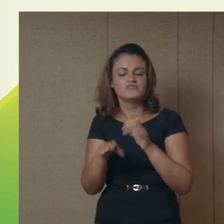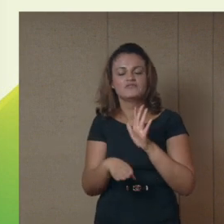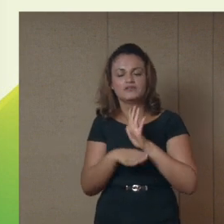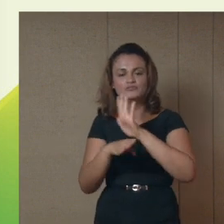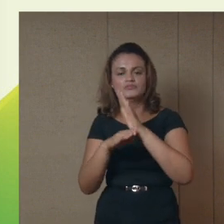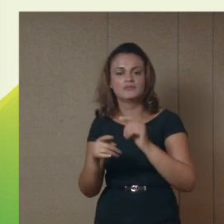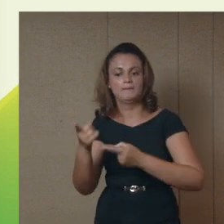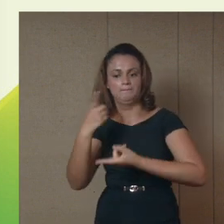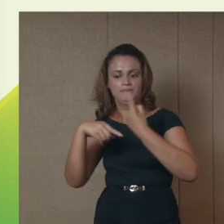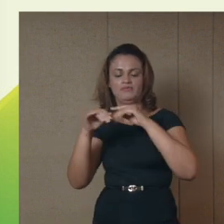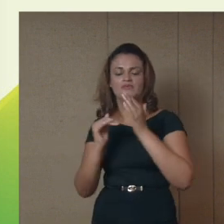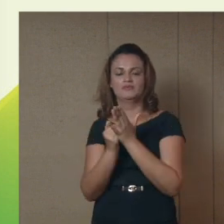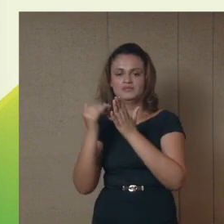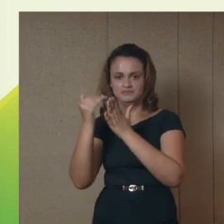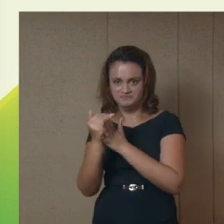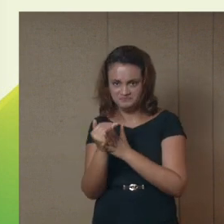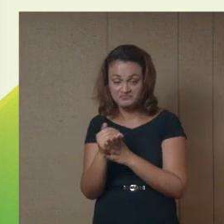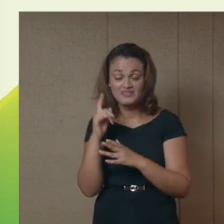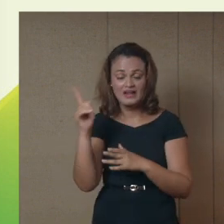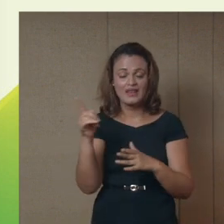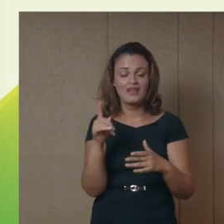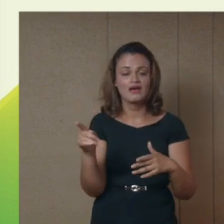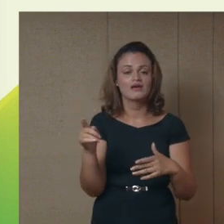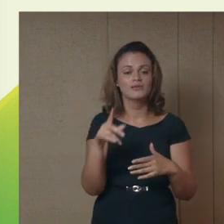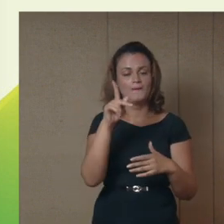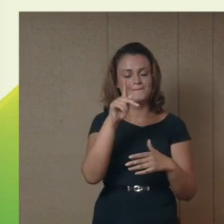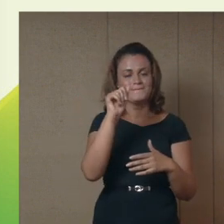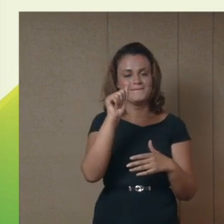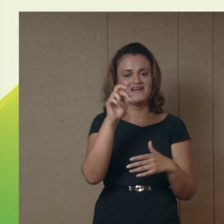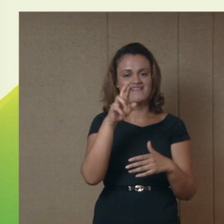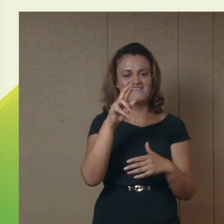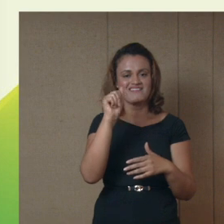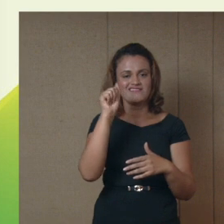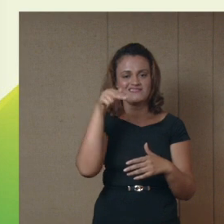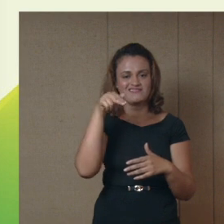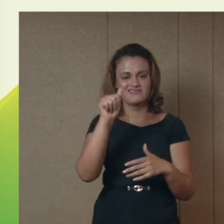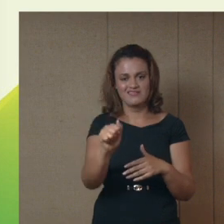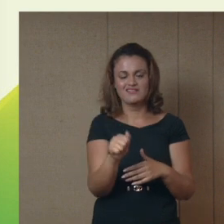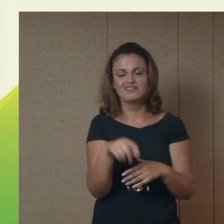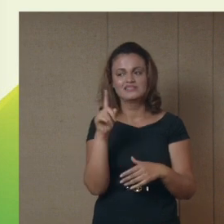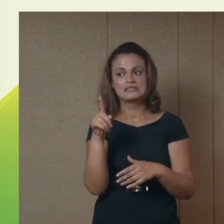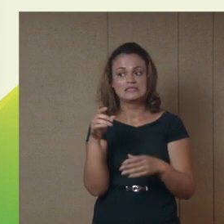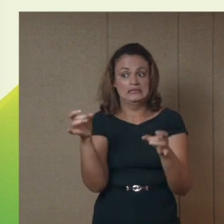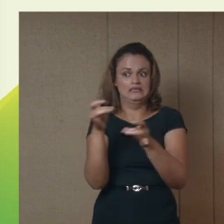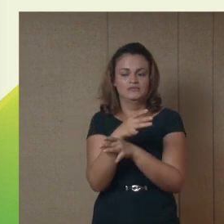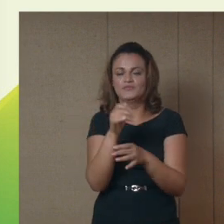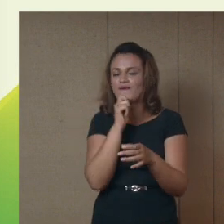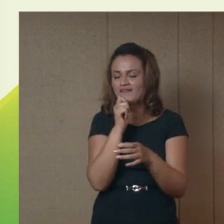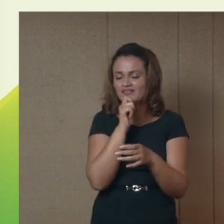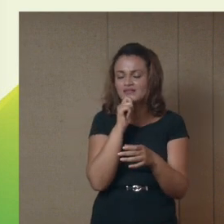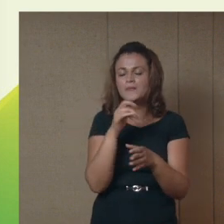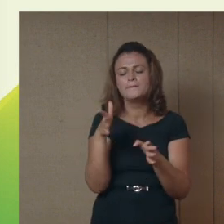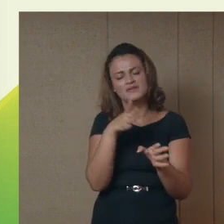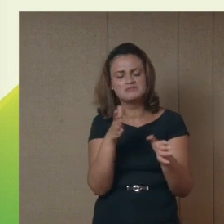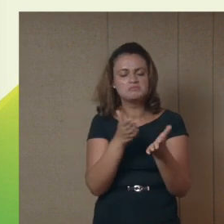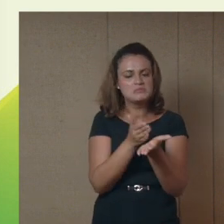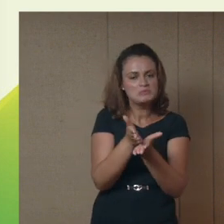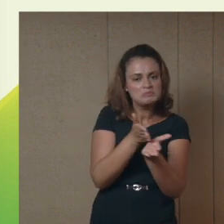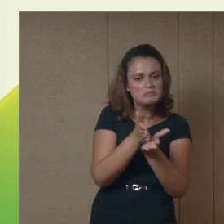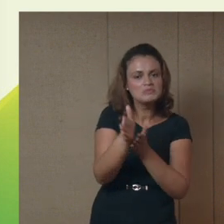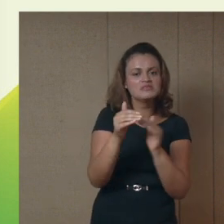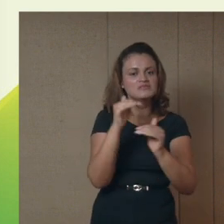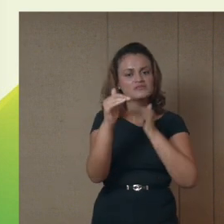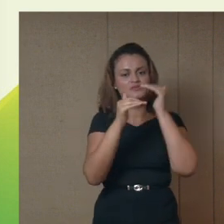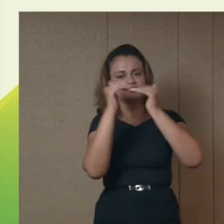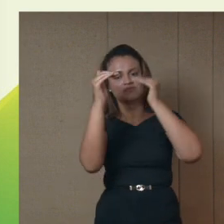potencializar na região é do paraná já tem algumas iniciativas que estão em curso ainda não estão implementados mas que já estão também